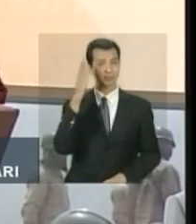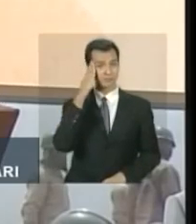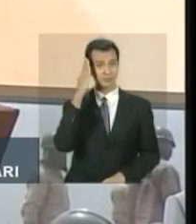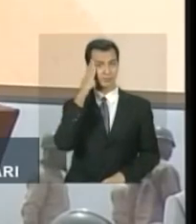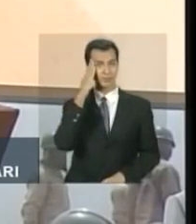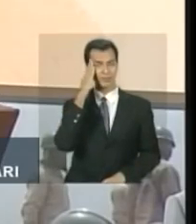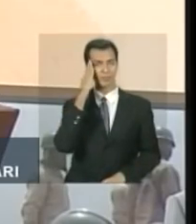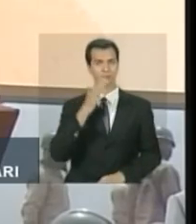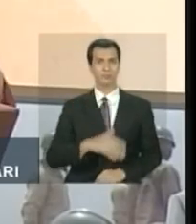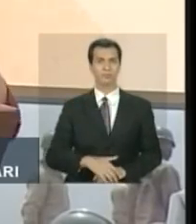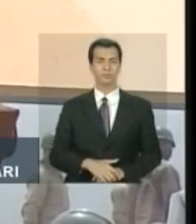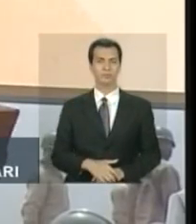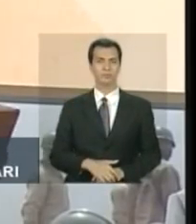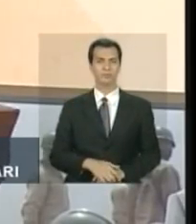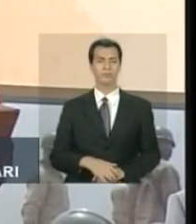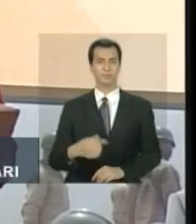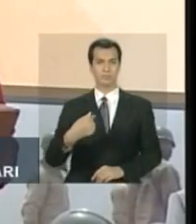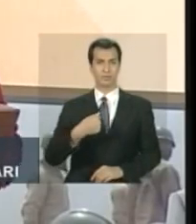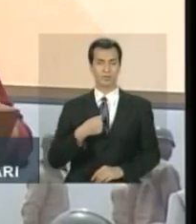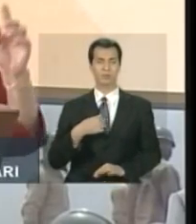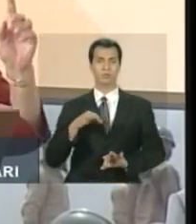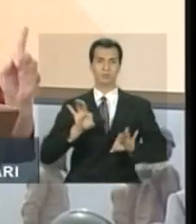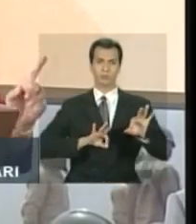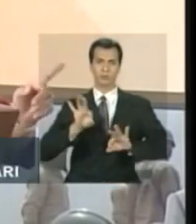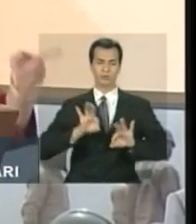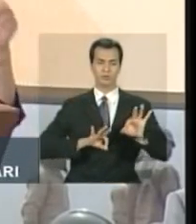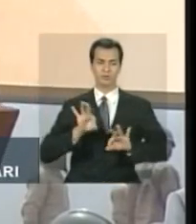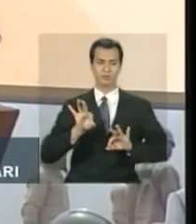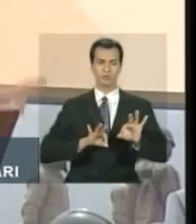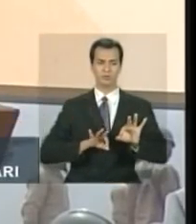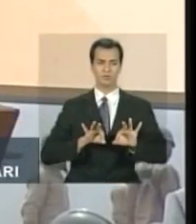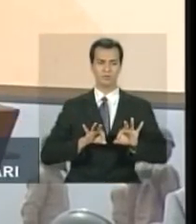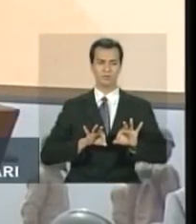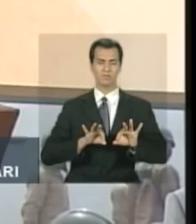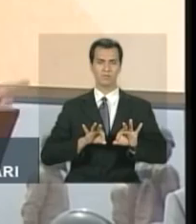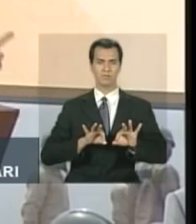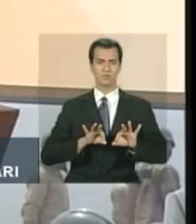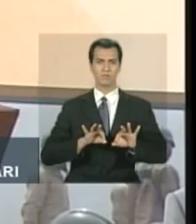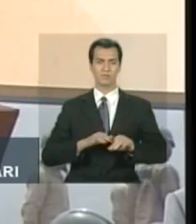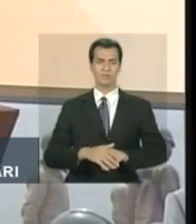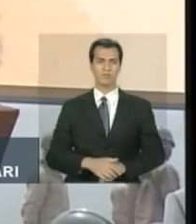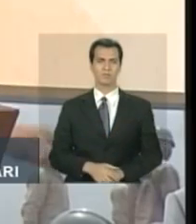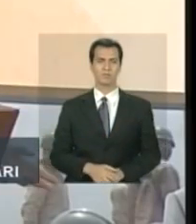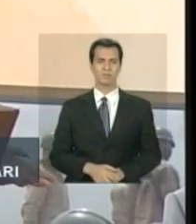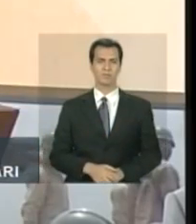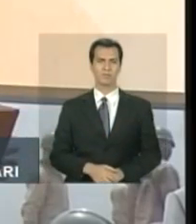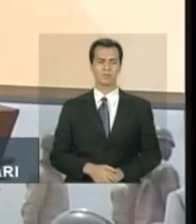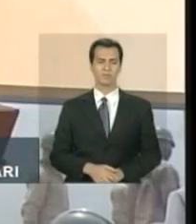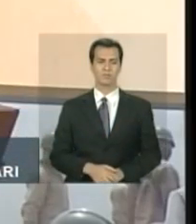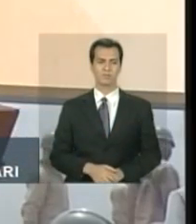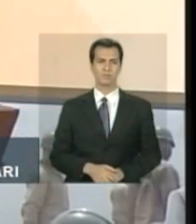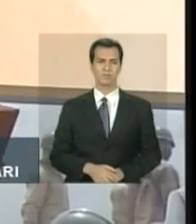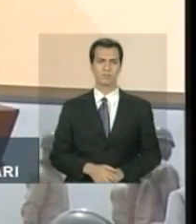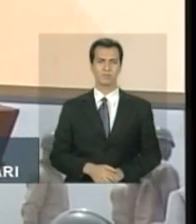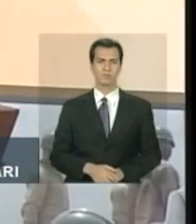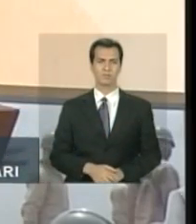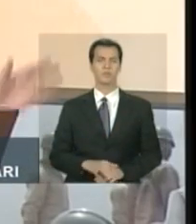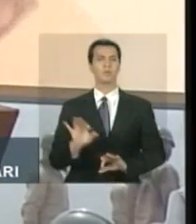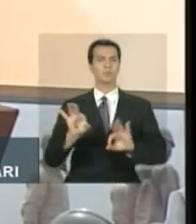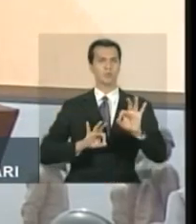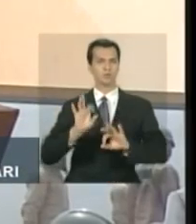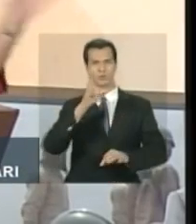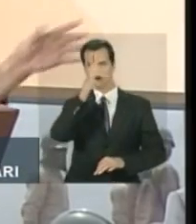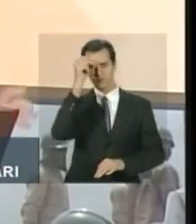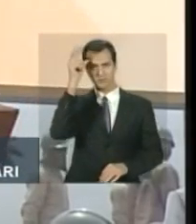mais orgulha o meu projeto, o projeto do prefeito